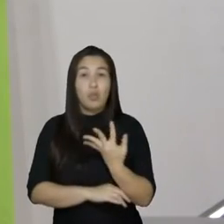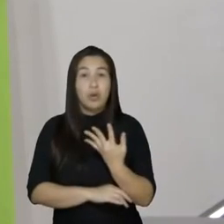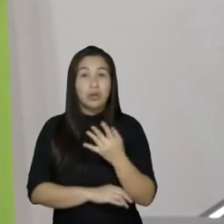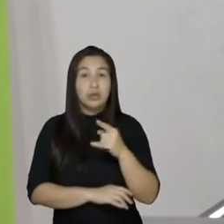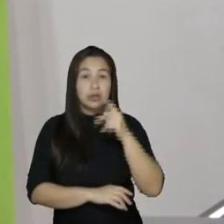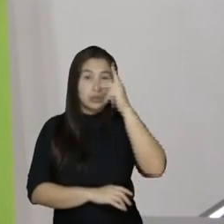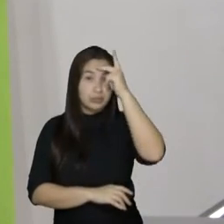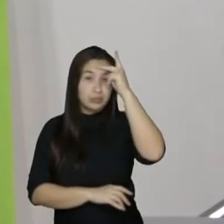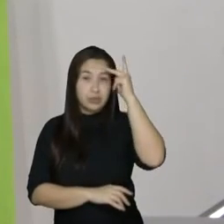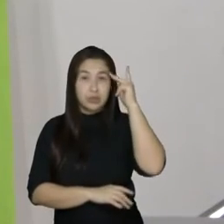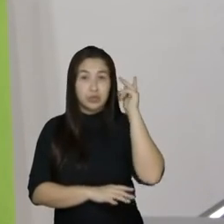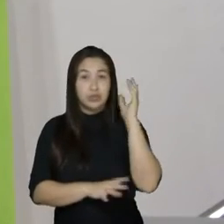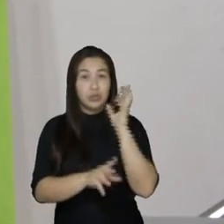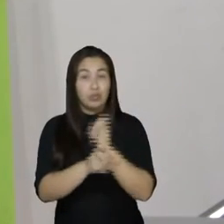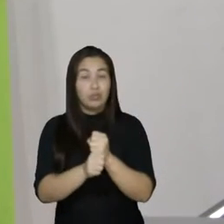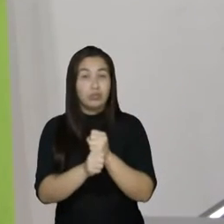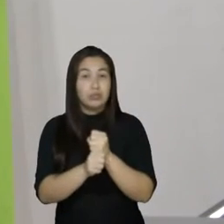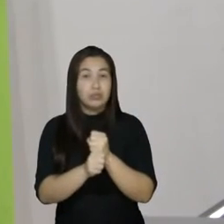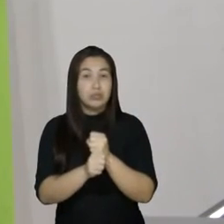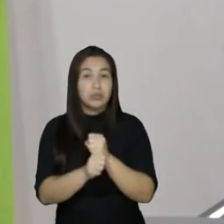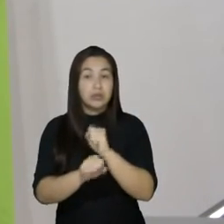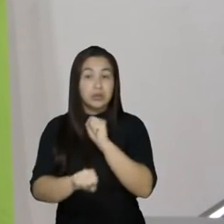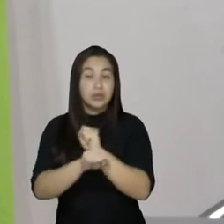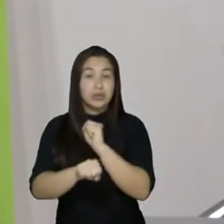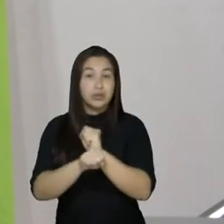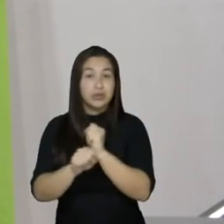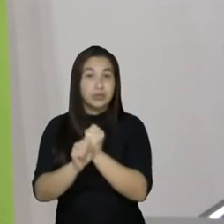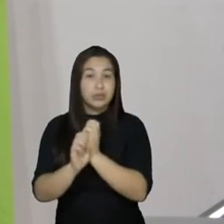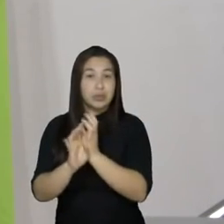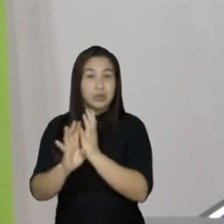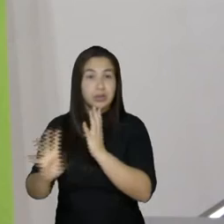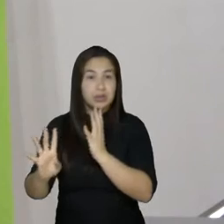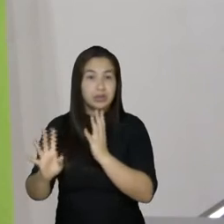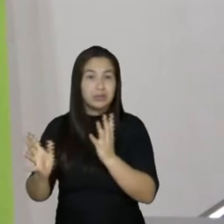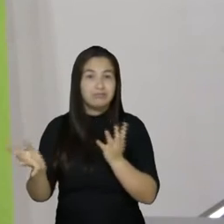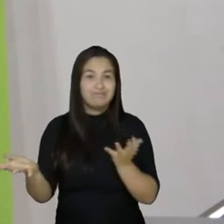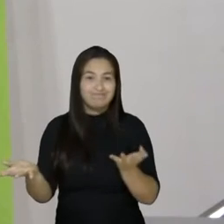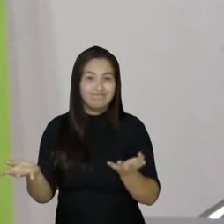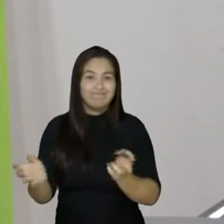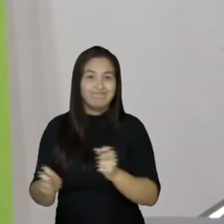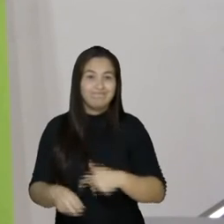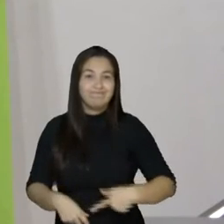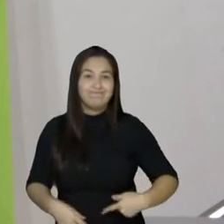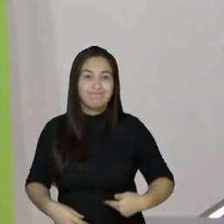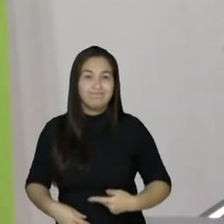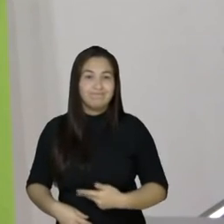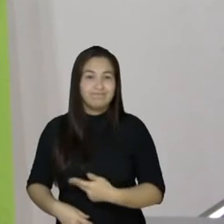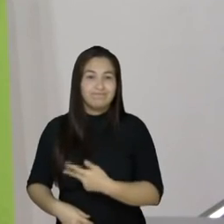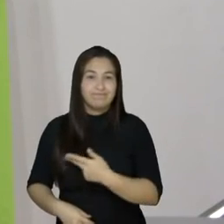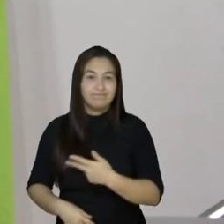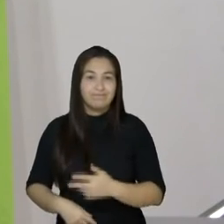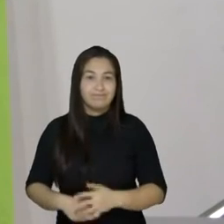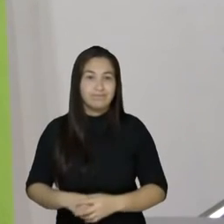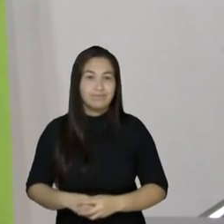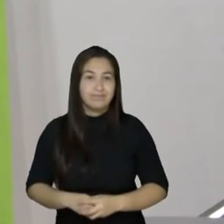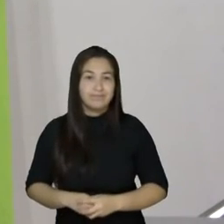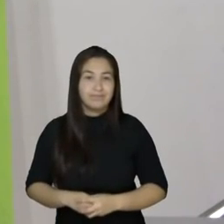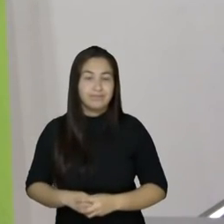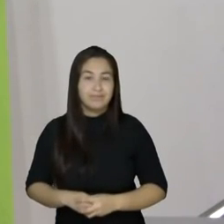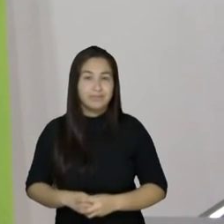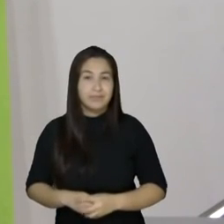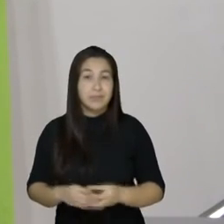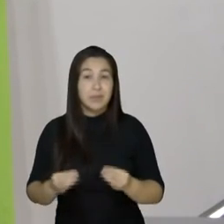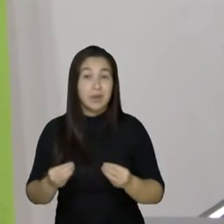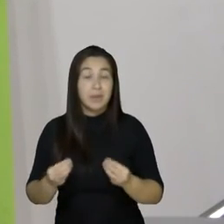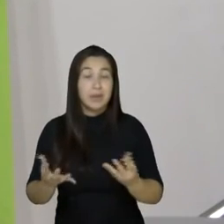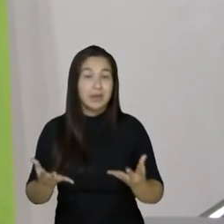pessoas estão na fila de espera em Santa Catarina para que